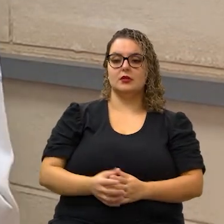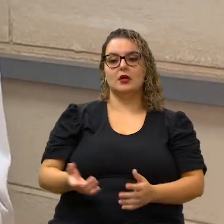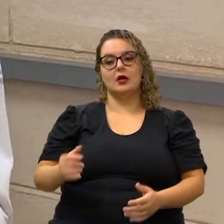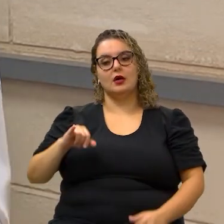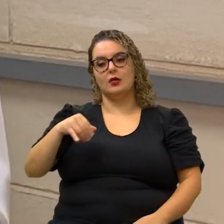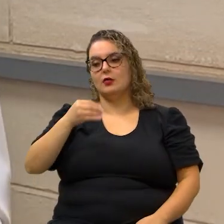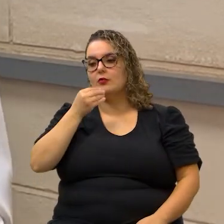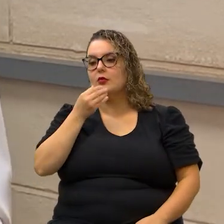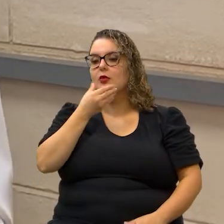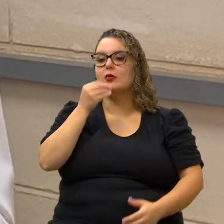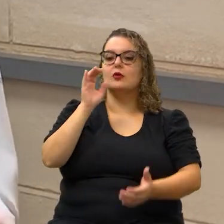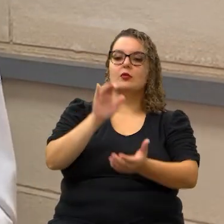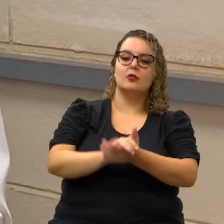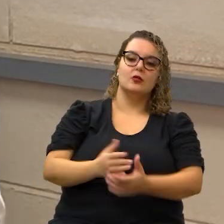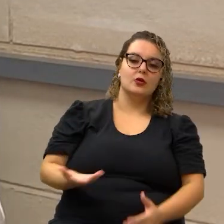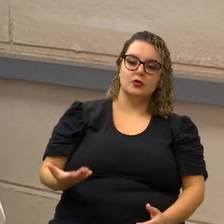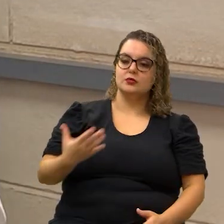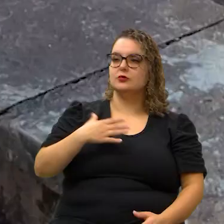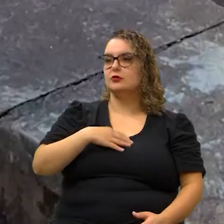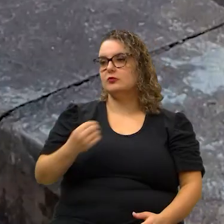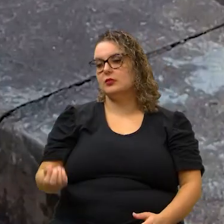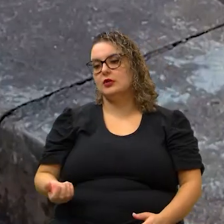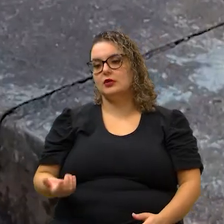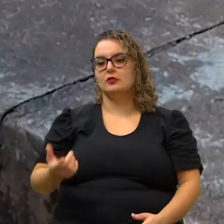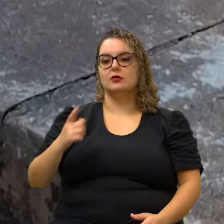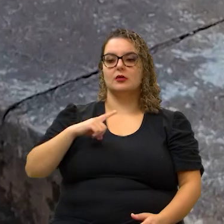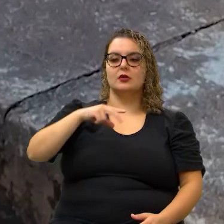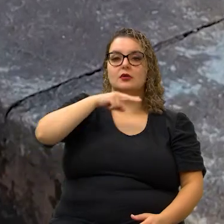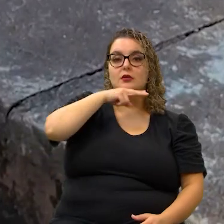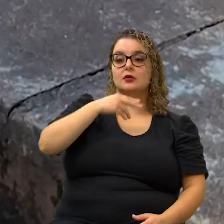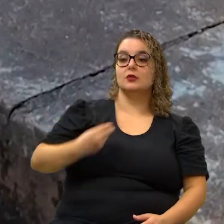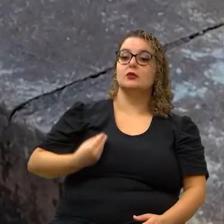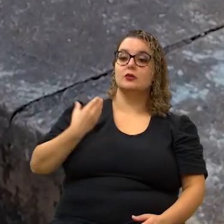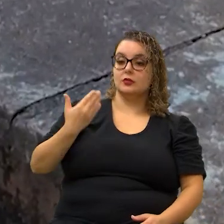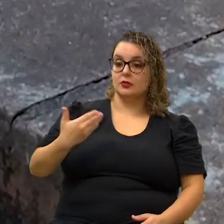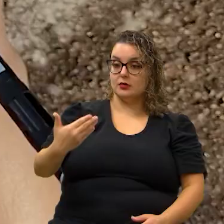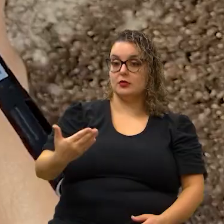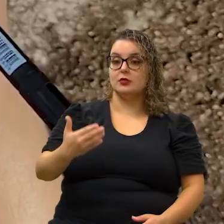Então, ele teve uma longevidade e soube aproveitar bem.